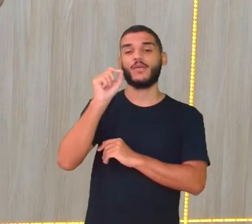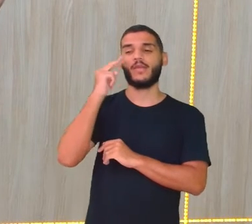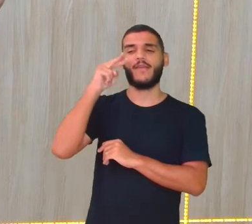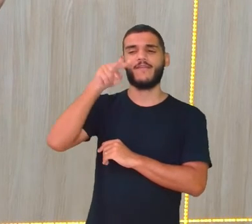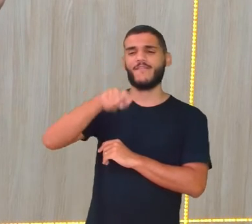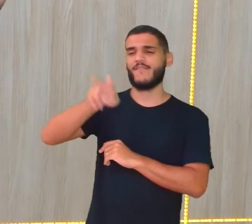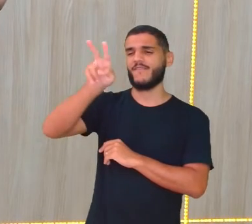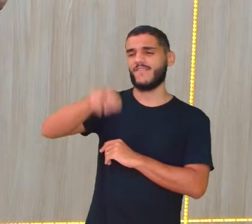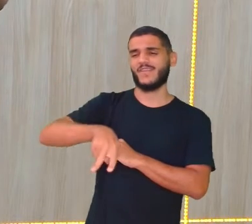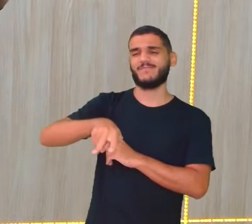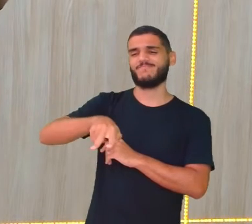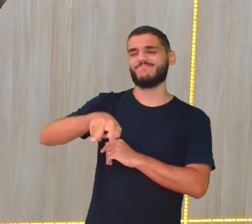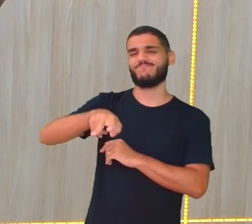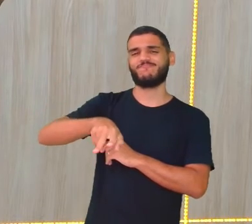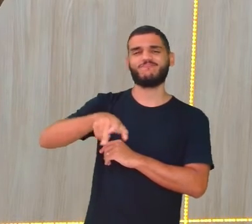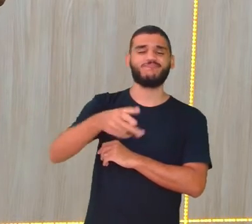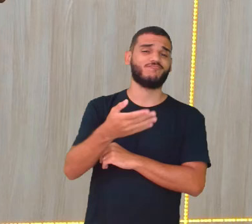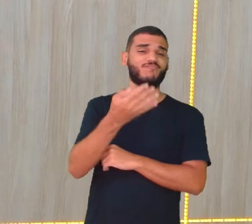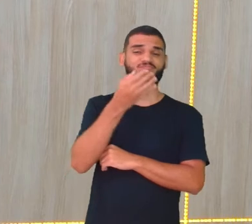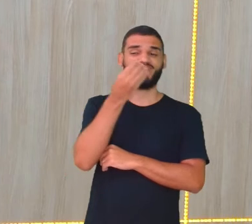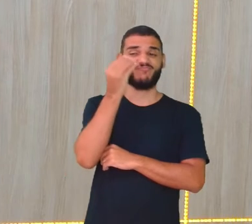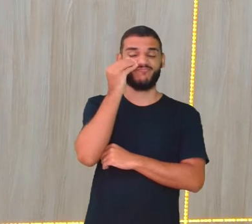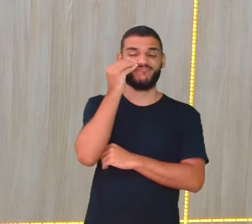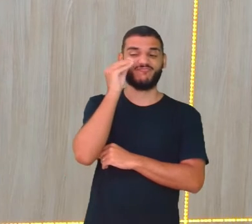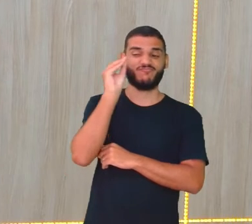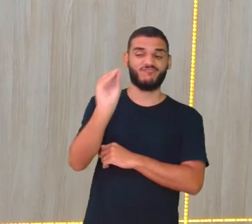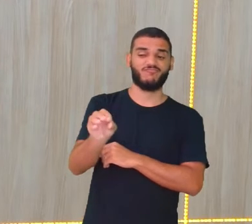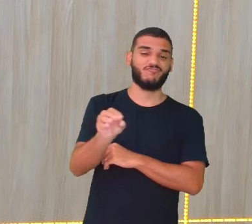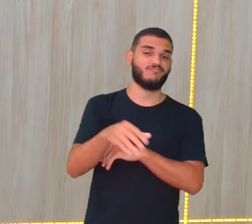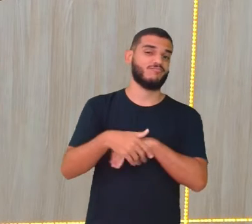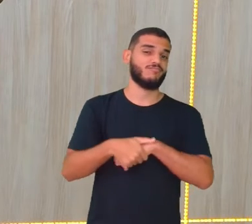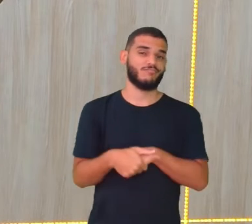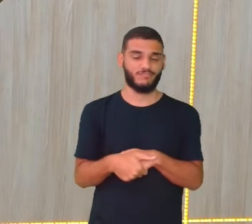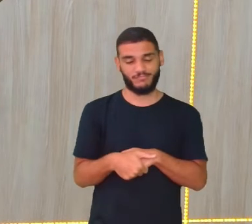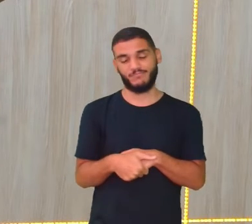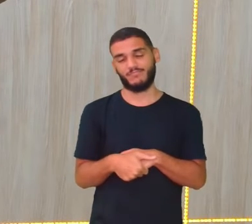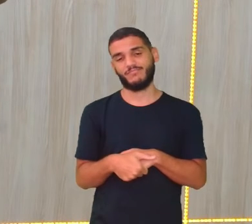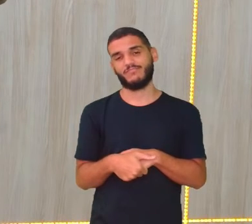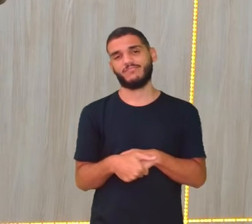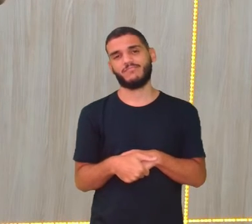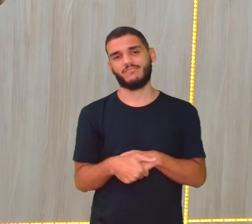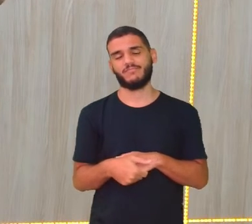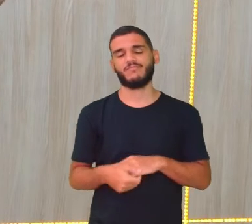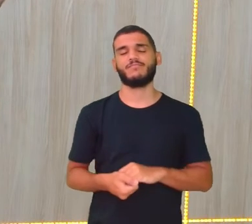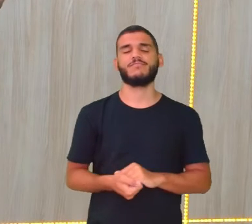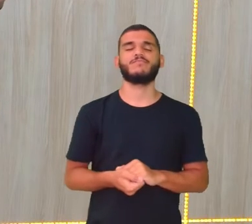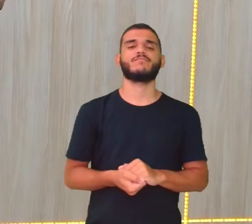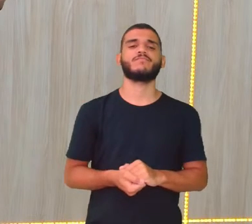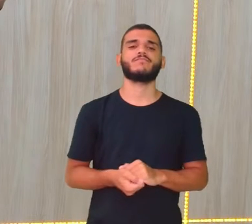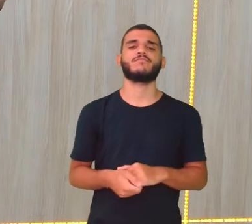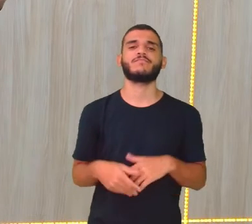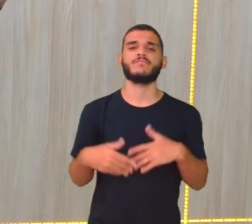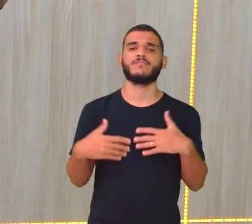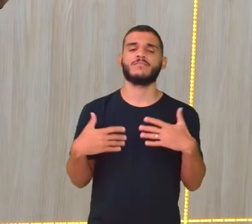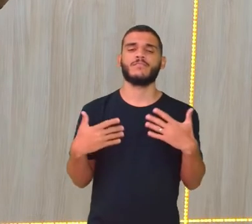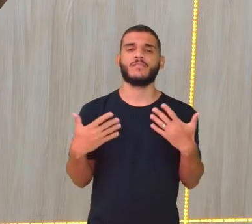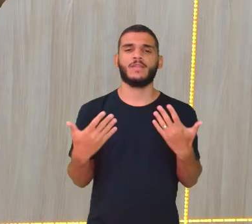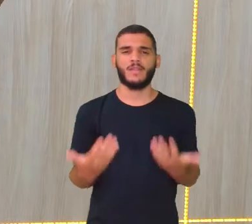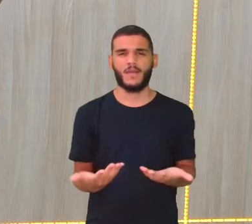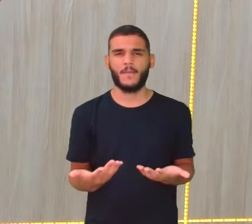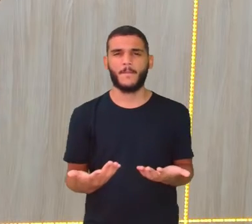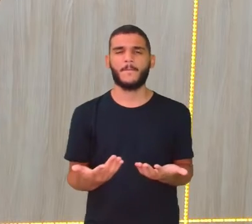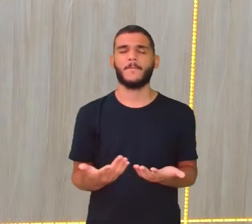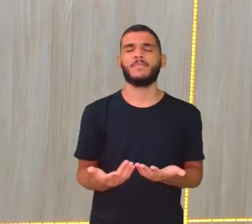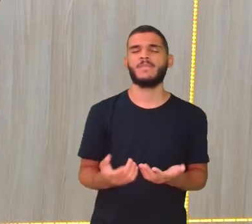aquelas pessoas com aquele olhar de não são pessoas, né? Não enxergavam como pessoas. Então, isso era uma